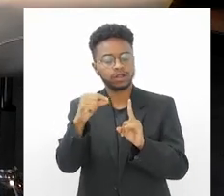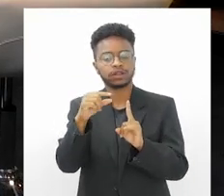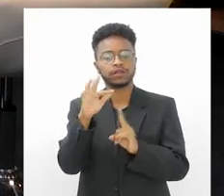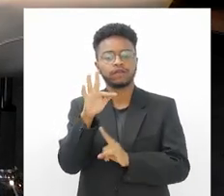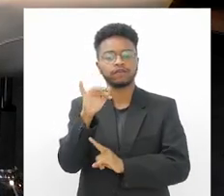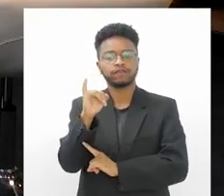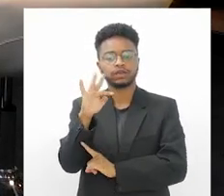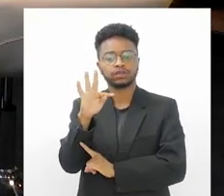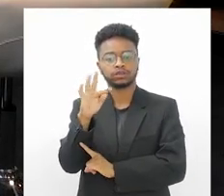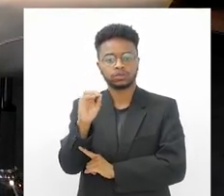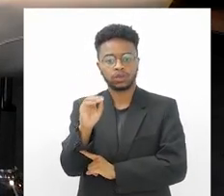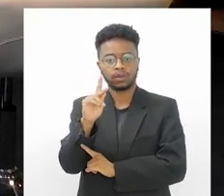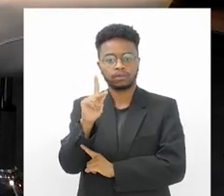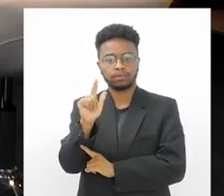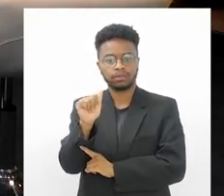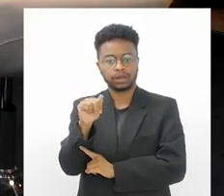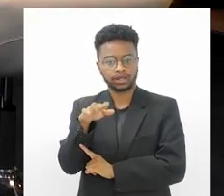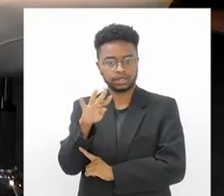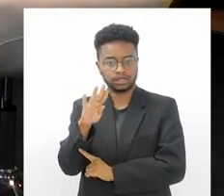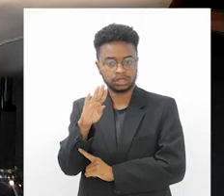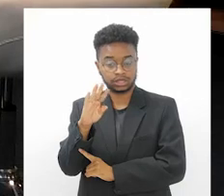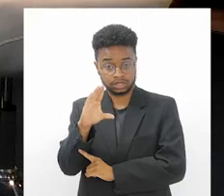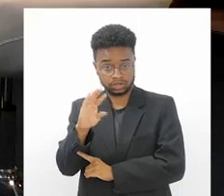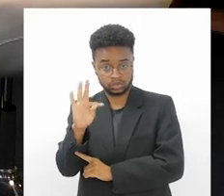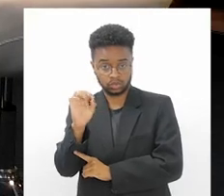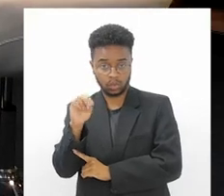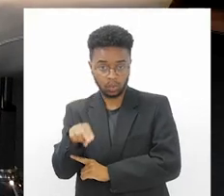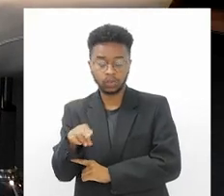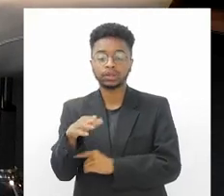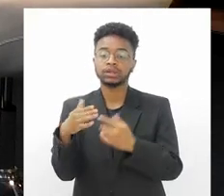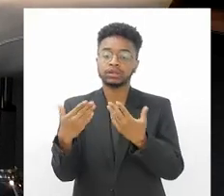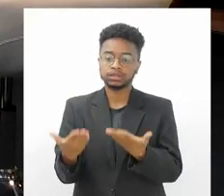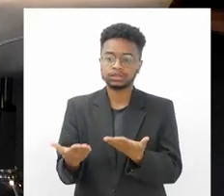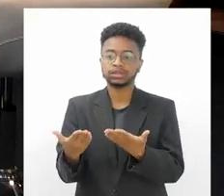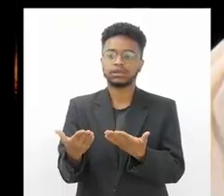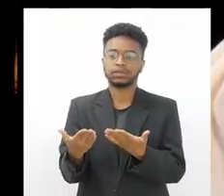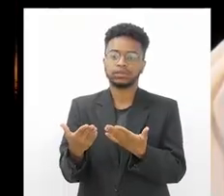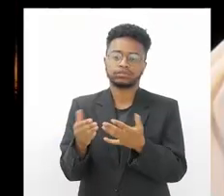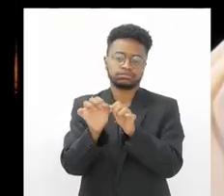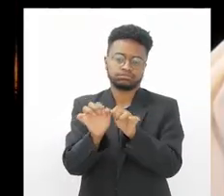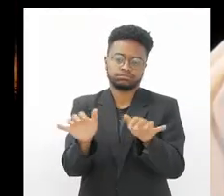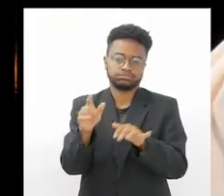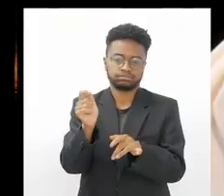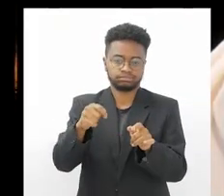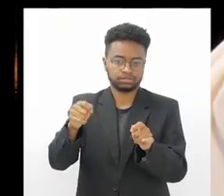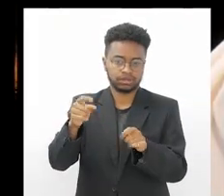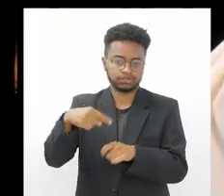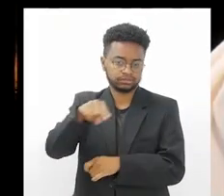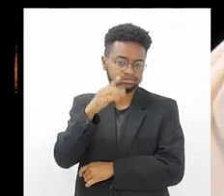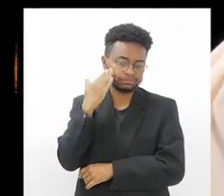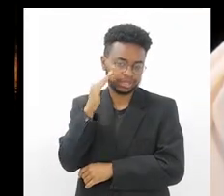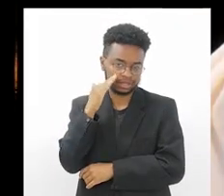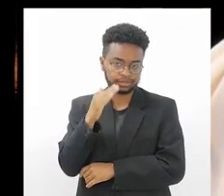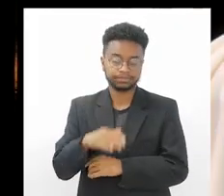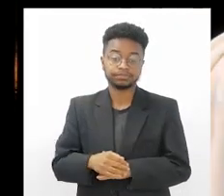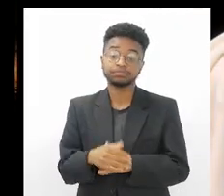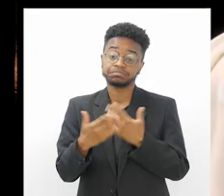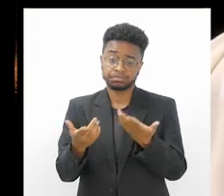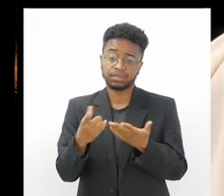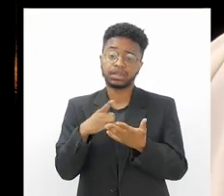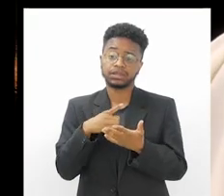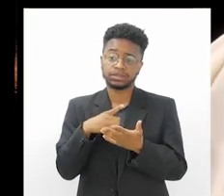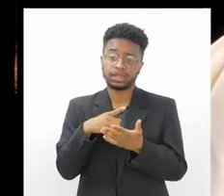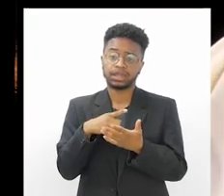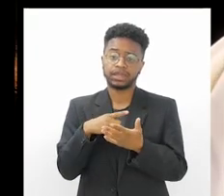são aquelas plantas, né, pequenininhas, de uma forma assim, né, mais para o público, né, entender? E que tem